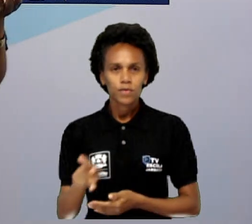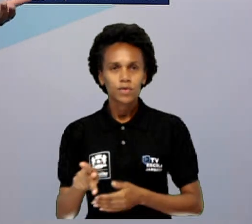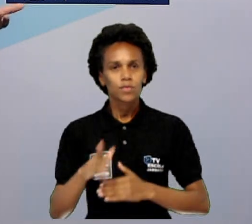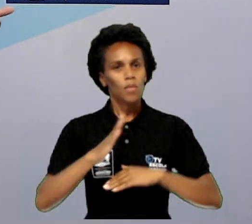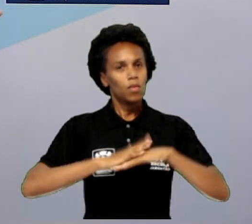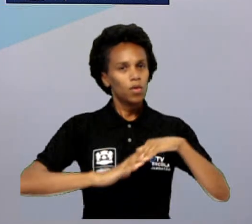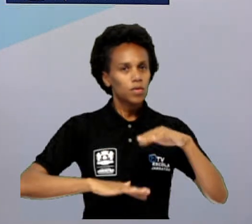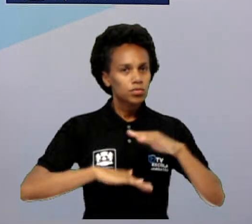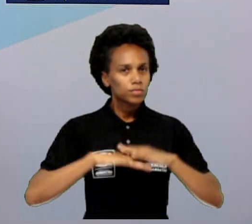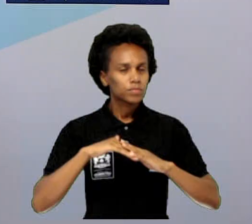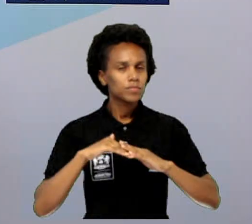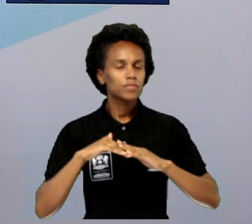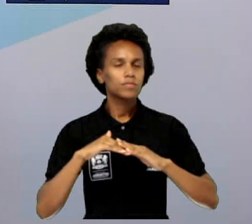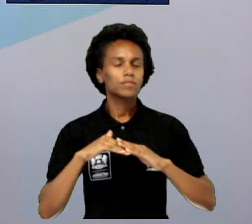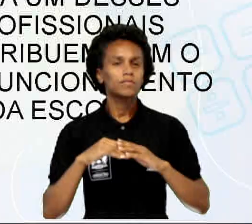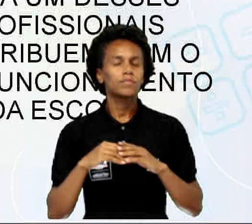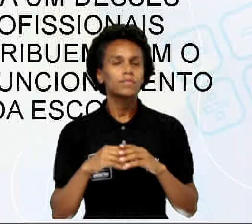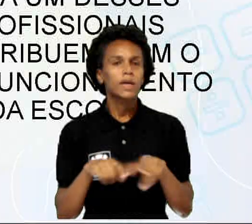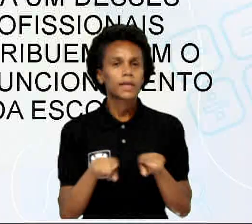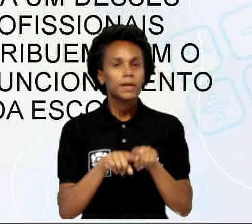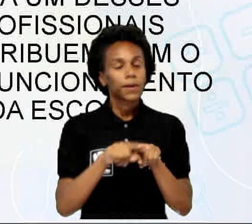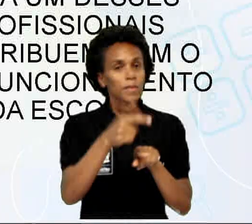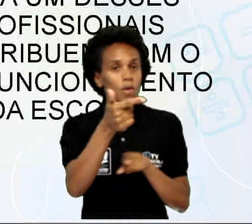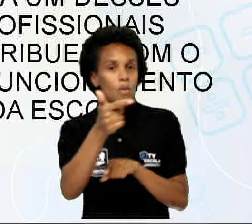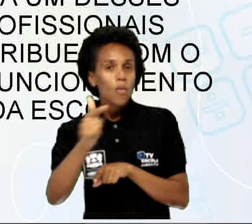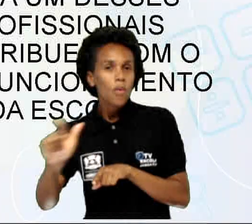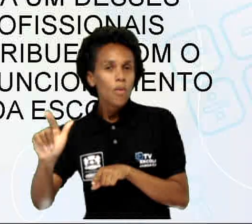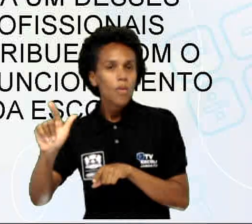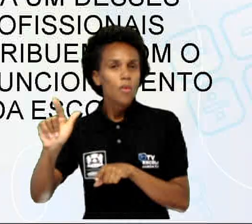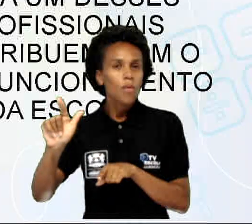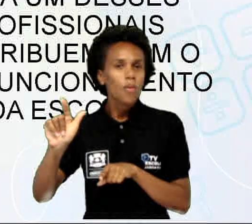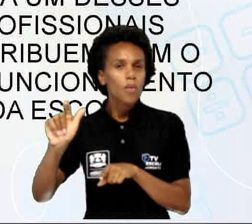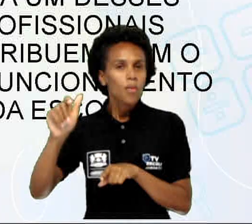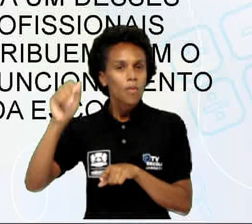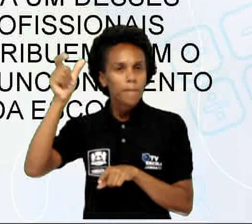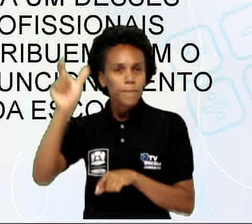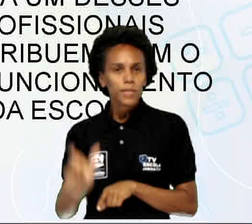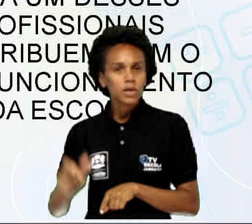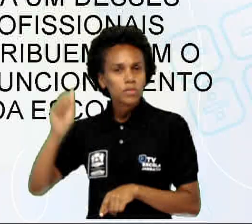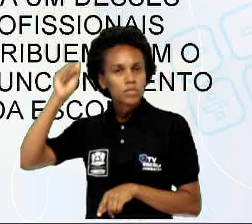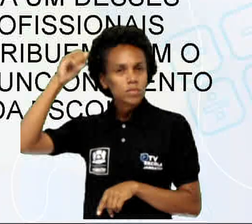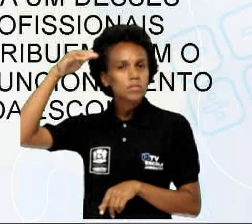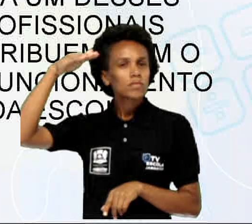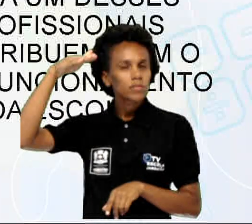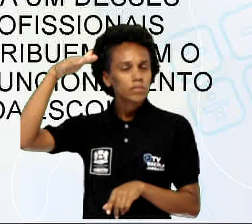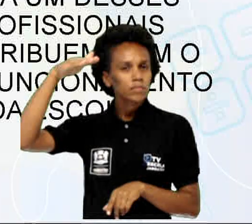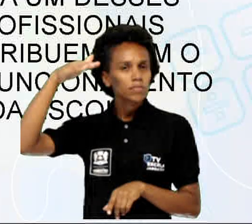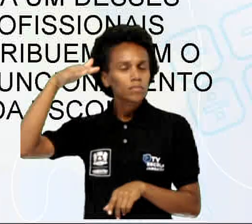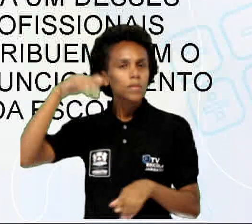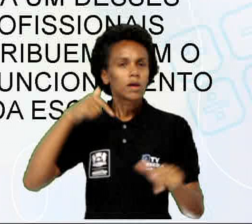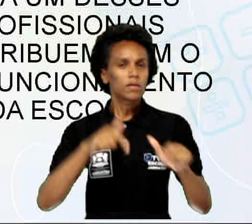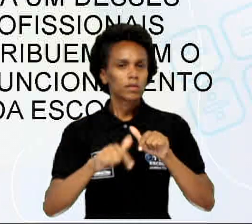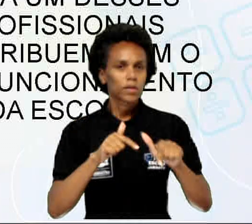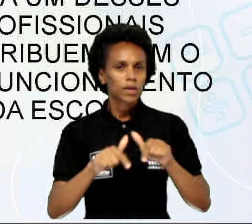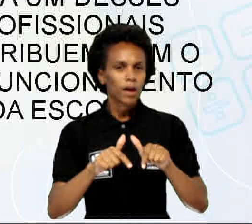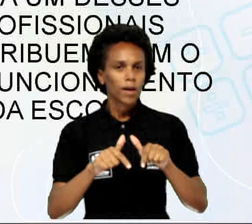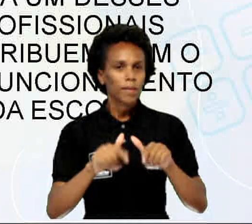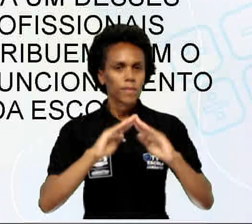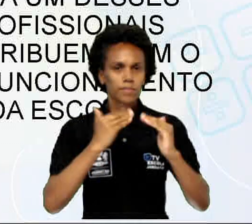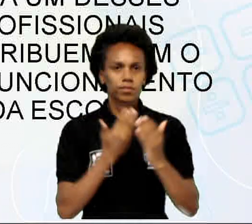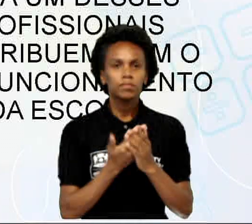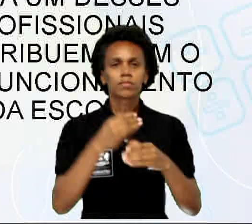outros adultos trabalham na escola e são importantes. Eles também desempenham